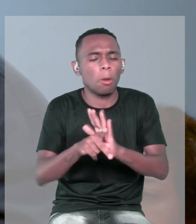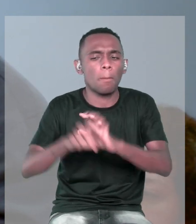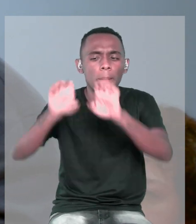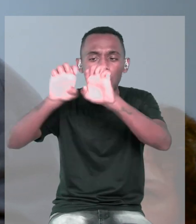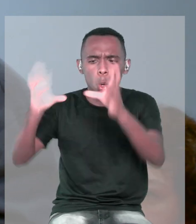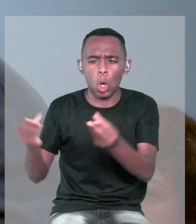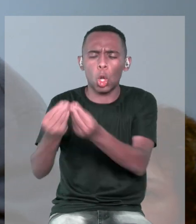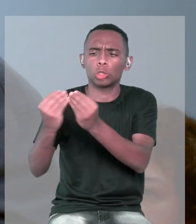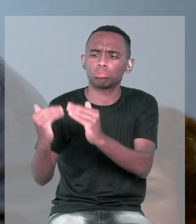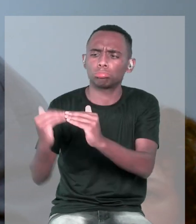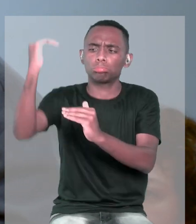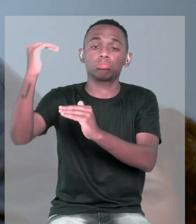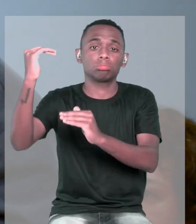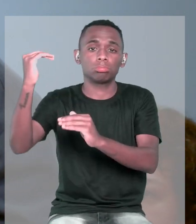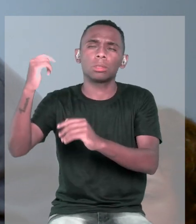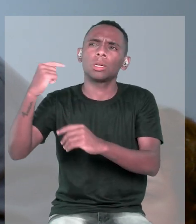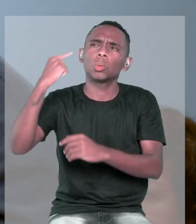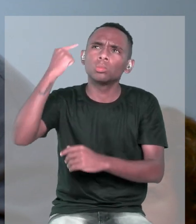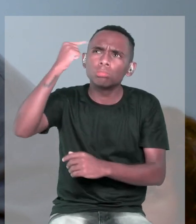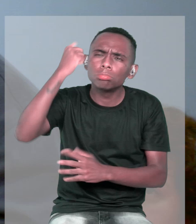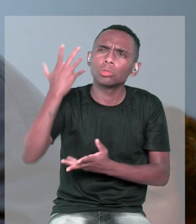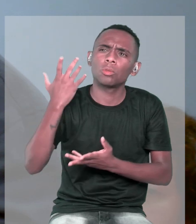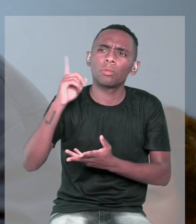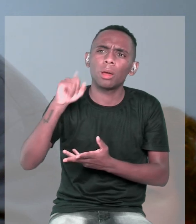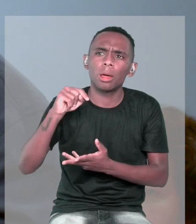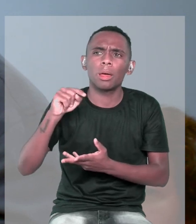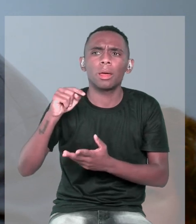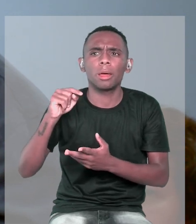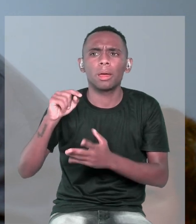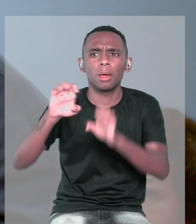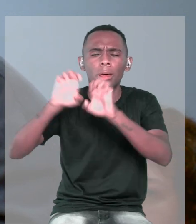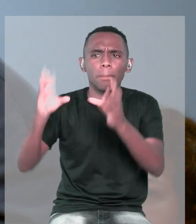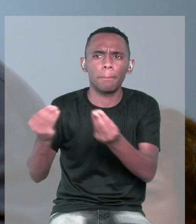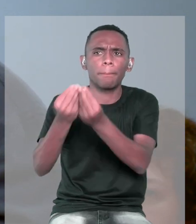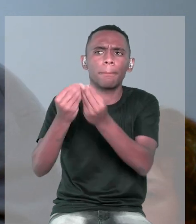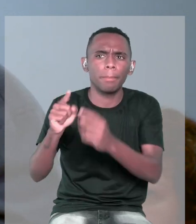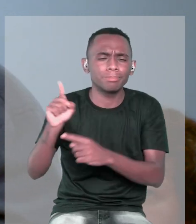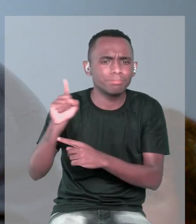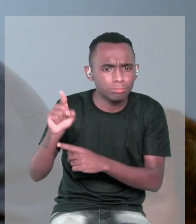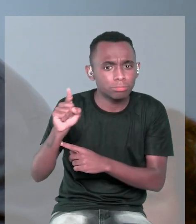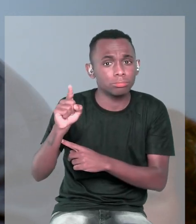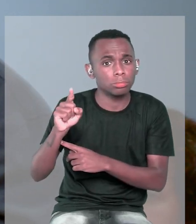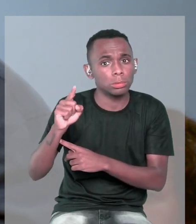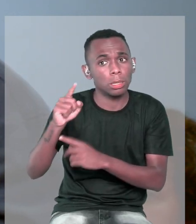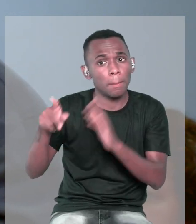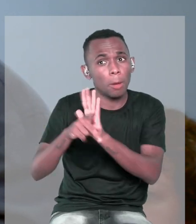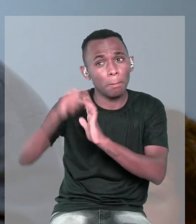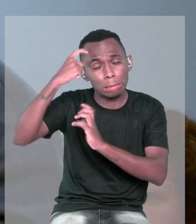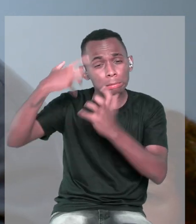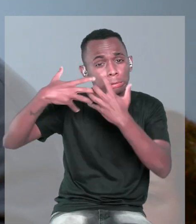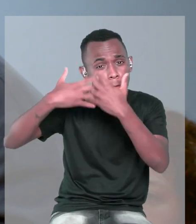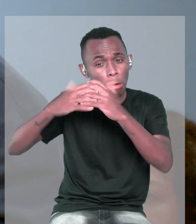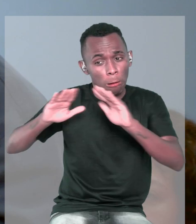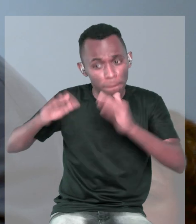ecológico prevaleceu, e eu me pergunto se talvez não seja uma leitura um pouco excessivamente intelectualista da